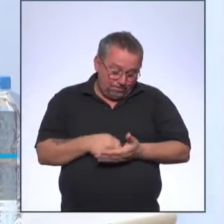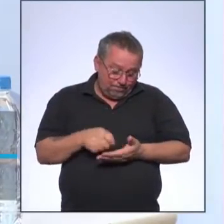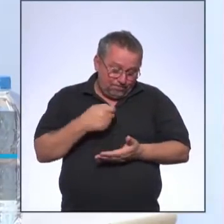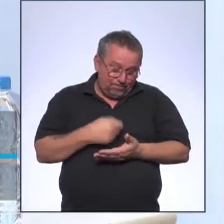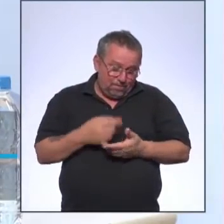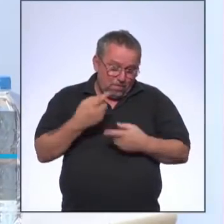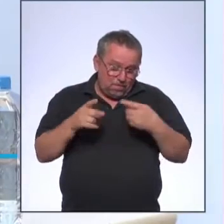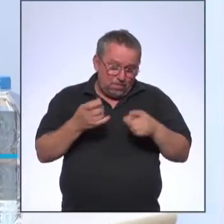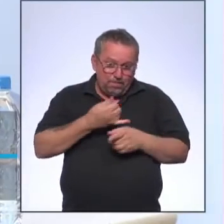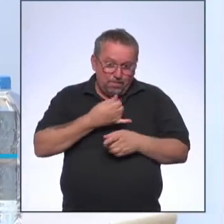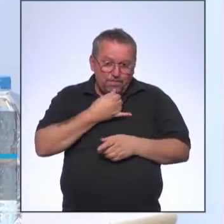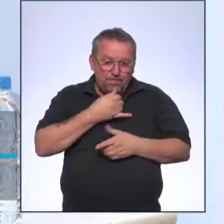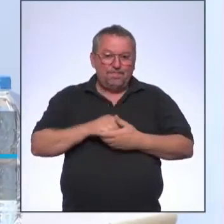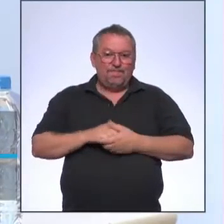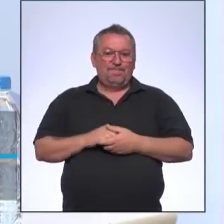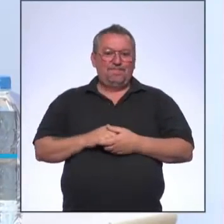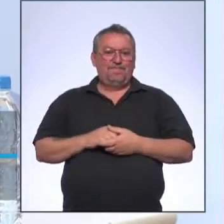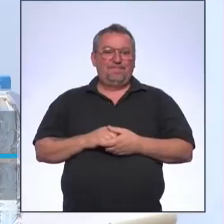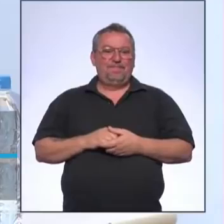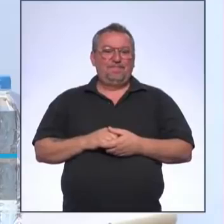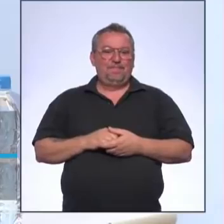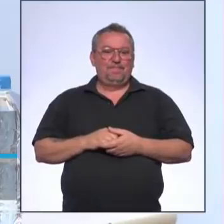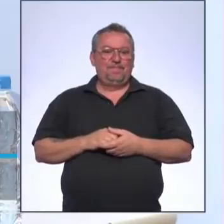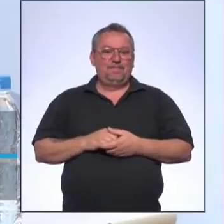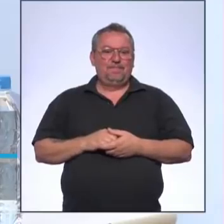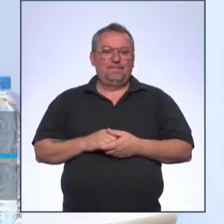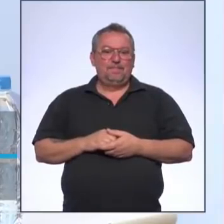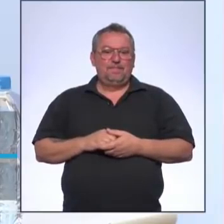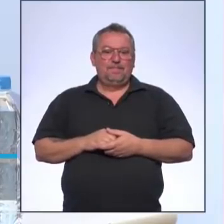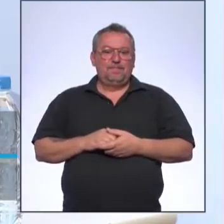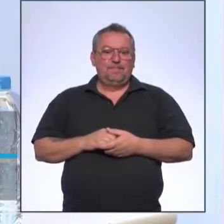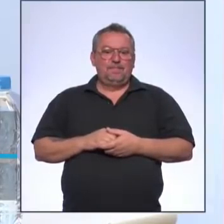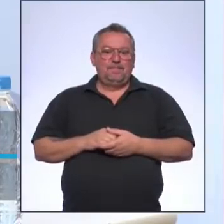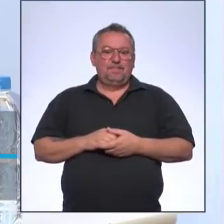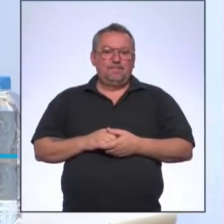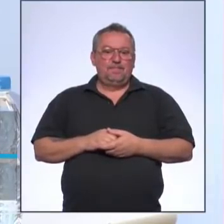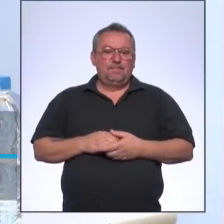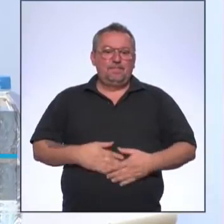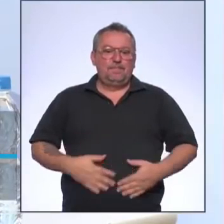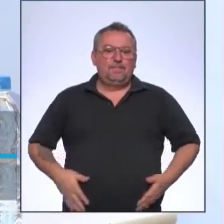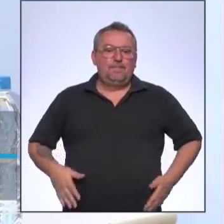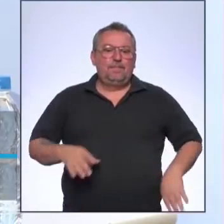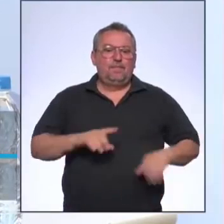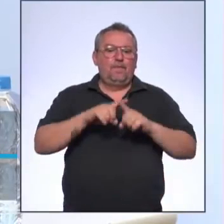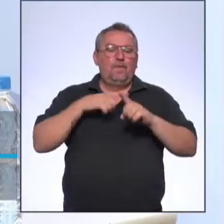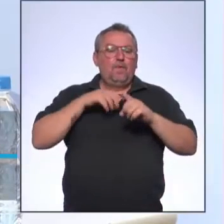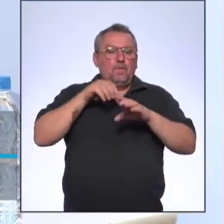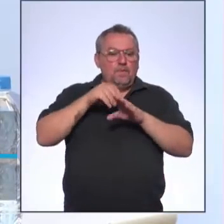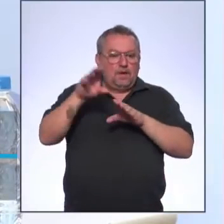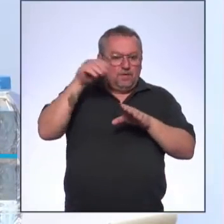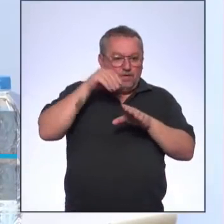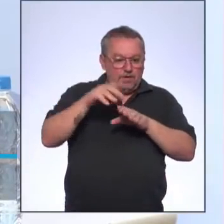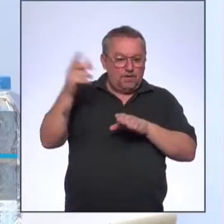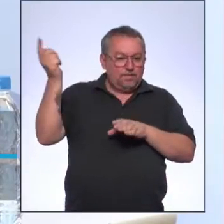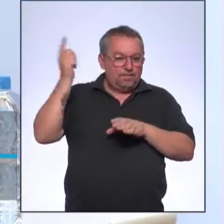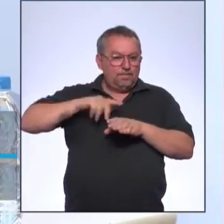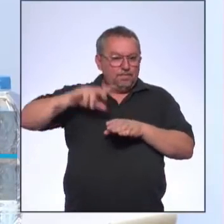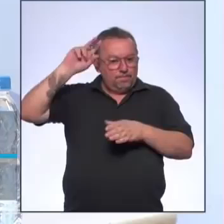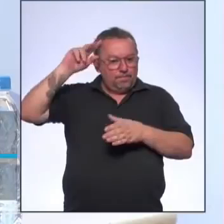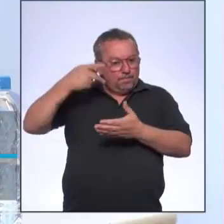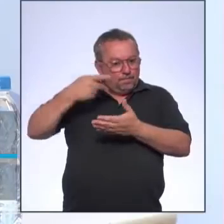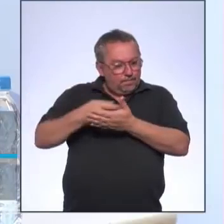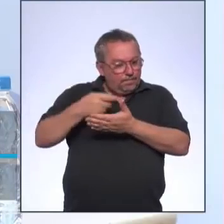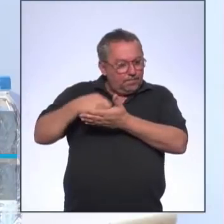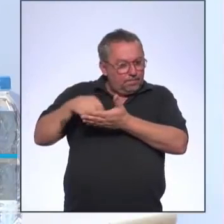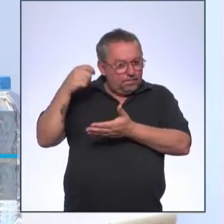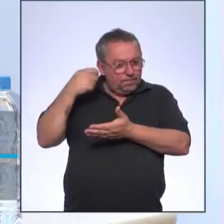compor música. Vamos lá, pessoal, seguindo. Uma dica, pessoal, para ser capaz de compor e improvisar,